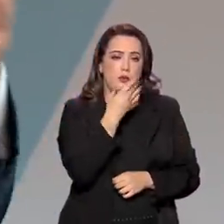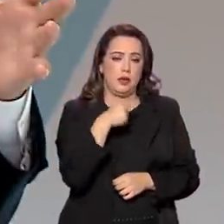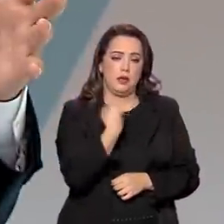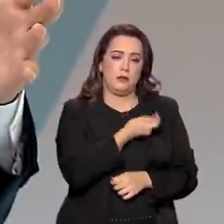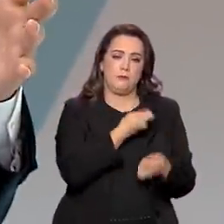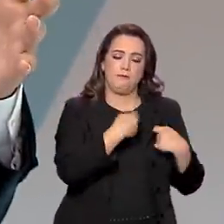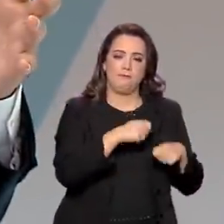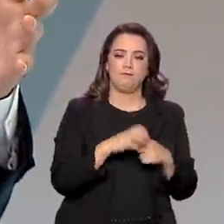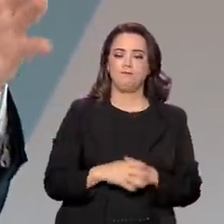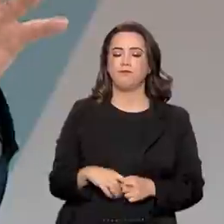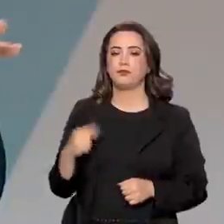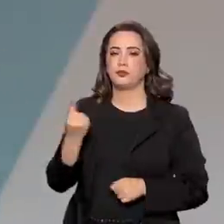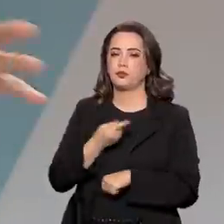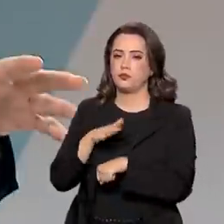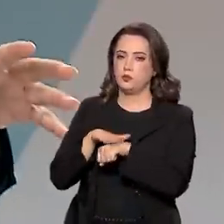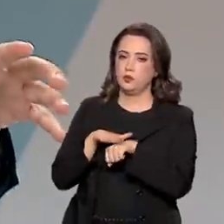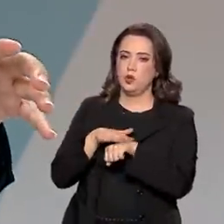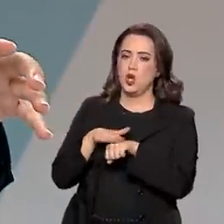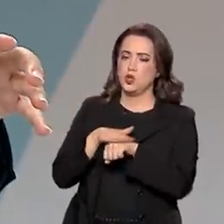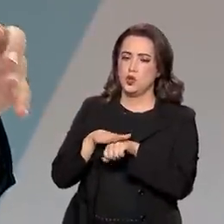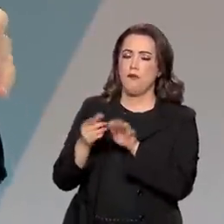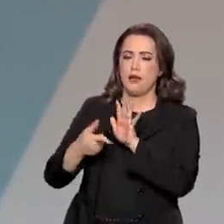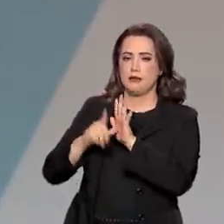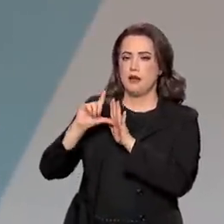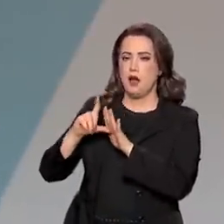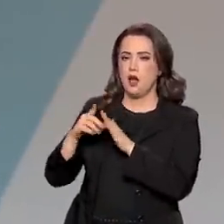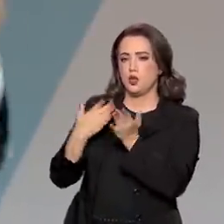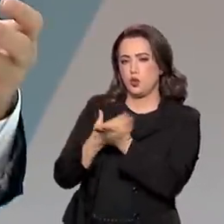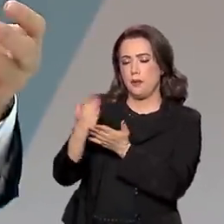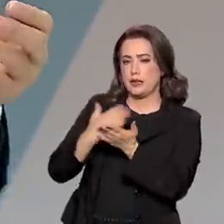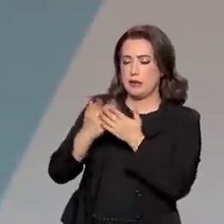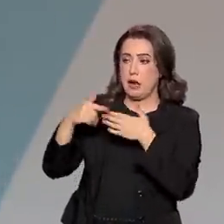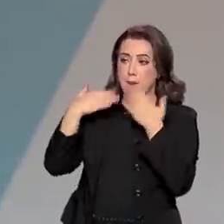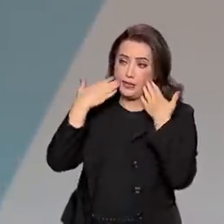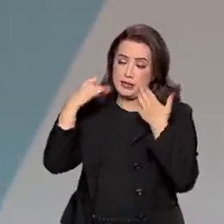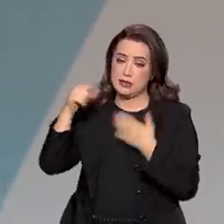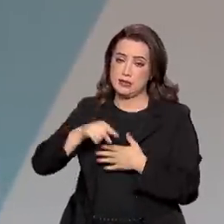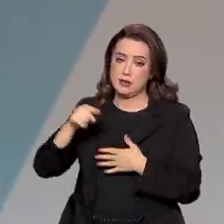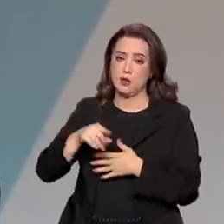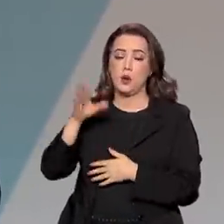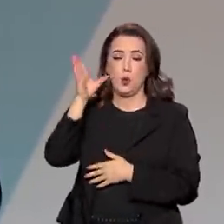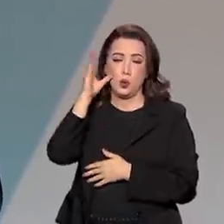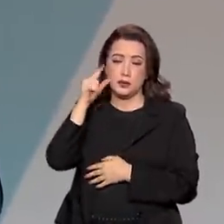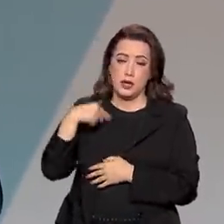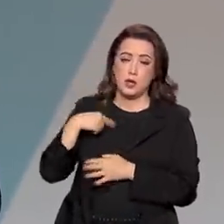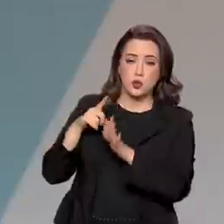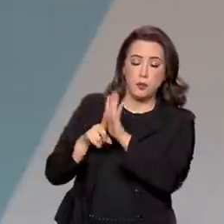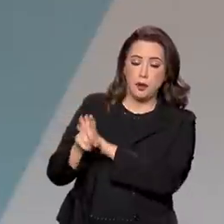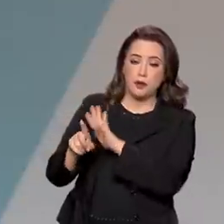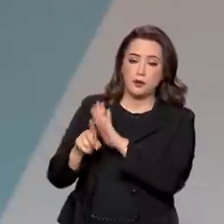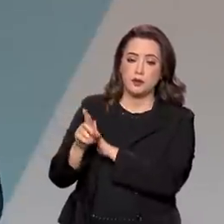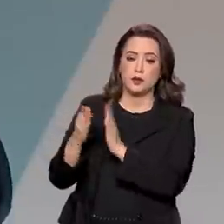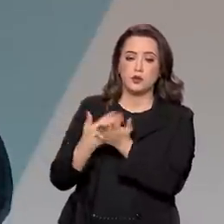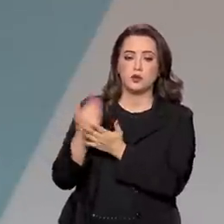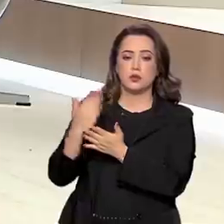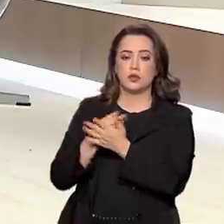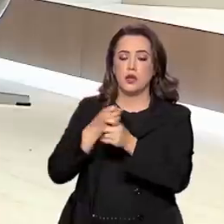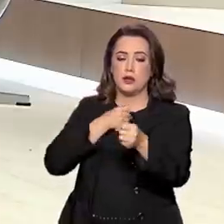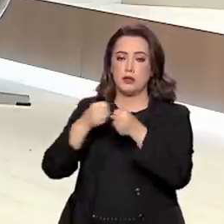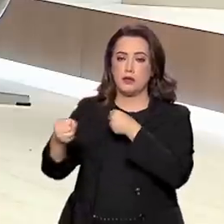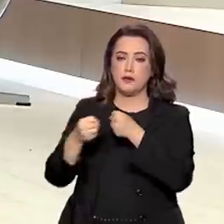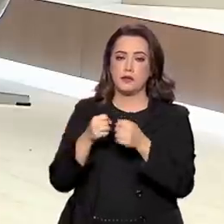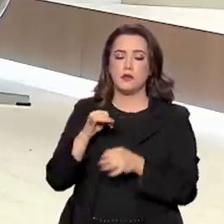saber a gente sempre conversa com entrevistado um pouquinho antes de começar o programa mesmo e como curiosidade eu perguntei para o senhor ali antes de começar